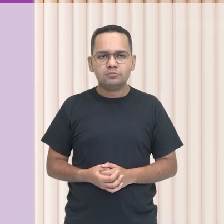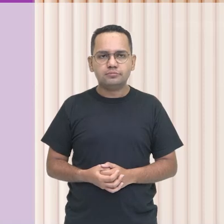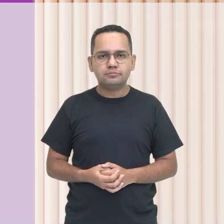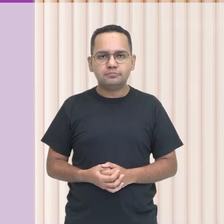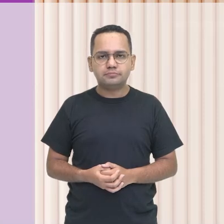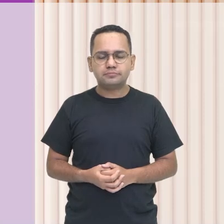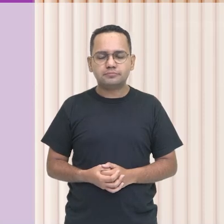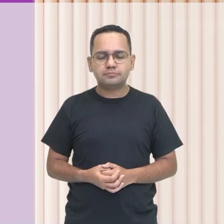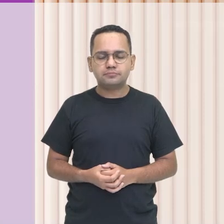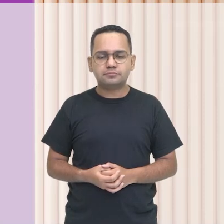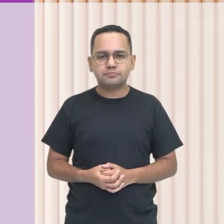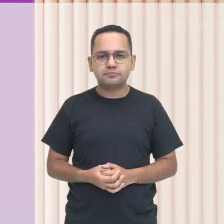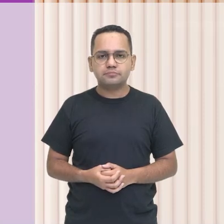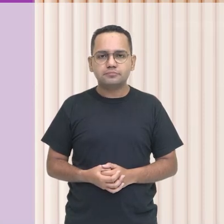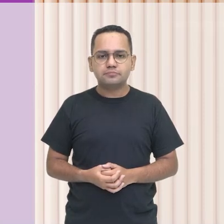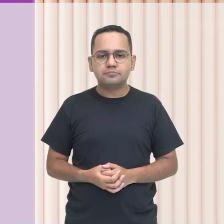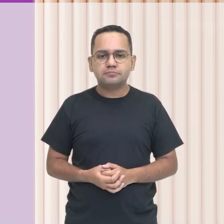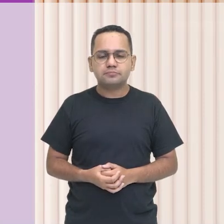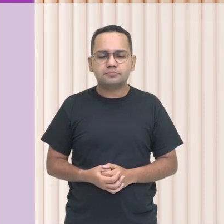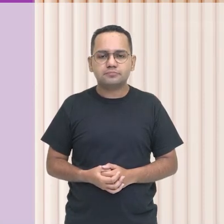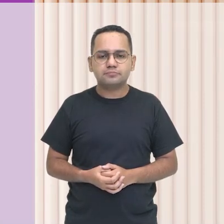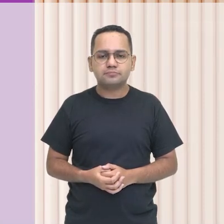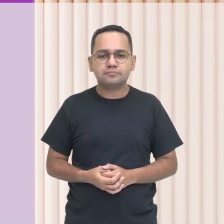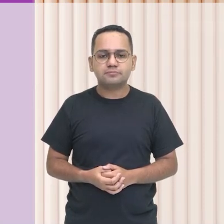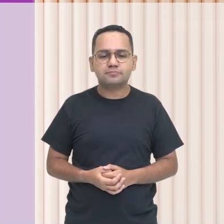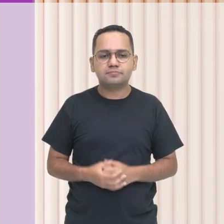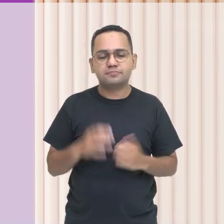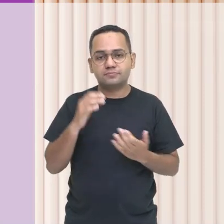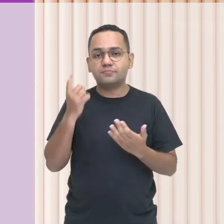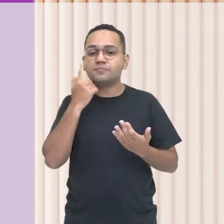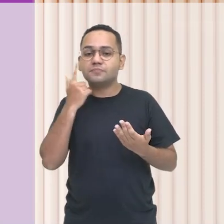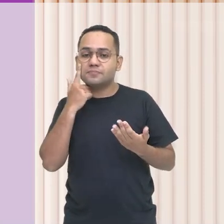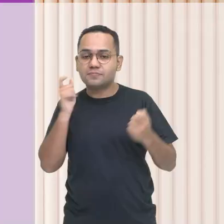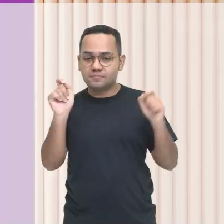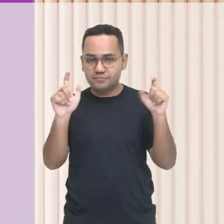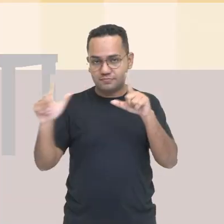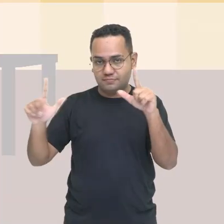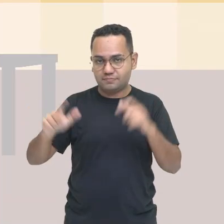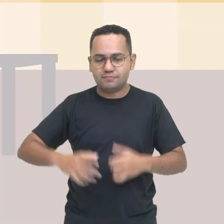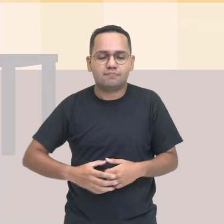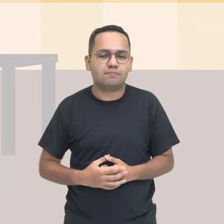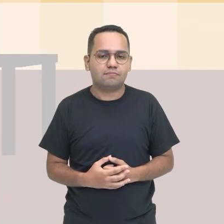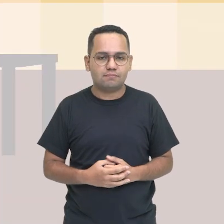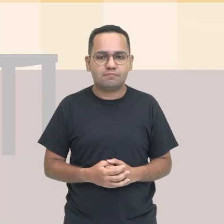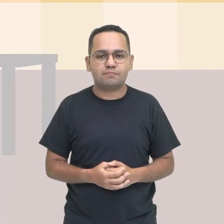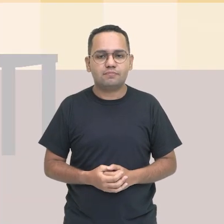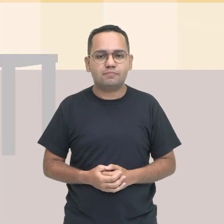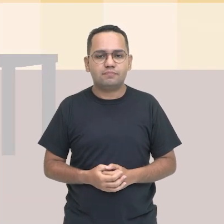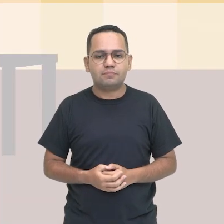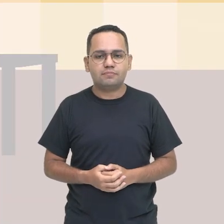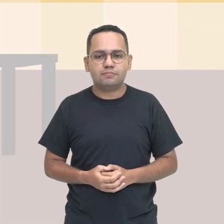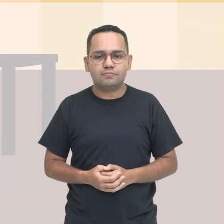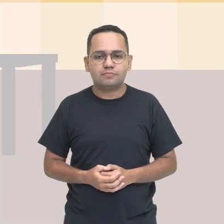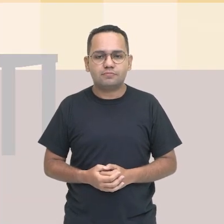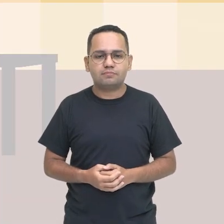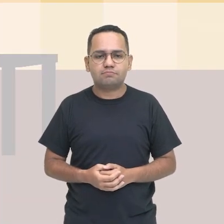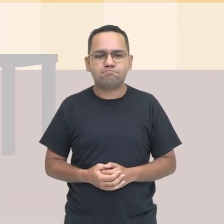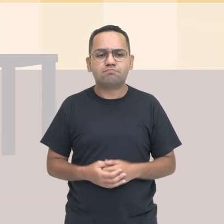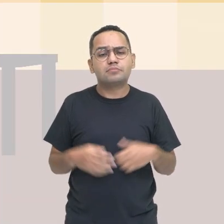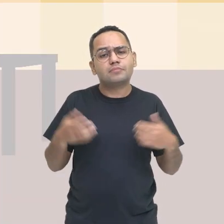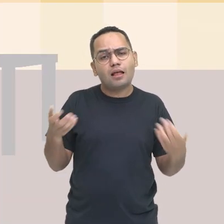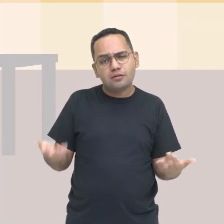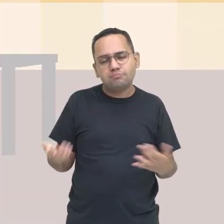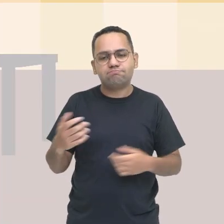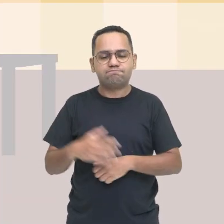que é possível obter com essa cooperativa. Certo? Então vem aqui comigo na cartela que o professor vai mostrar aqui. Agora que podemos